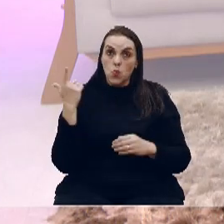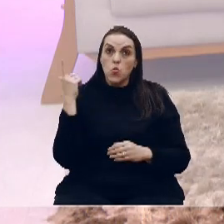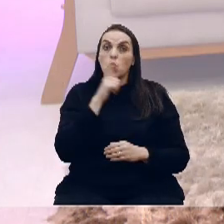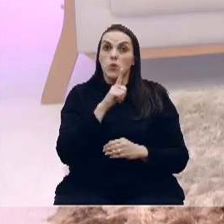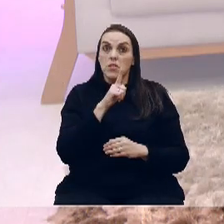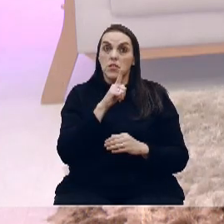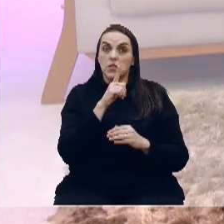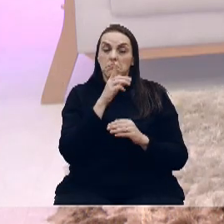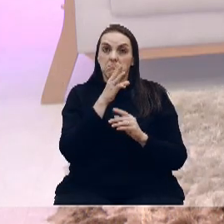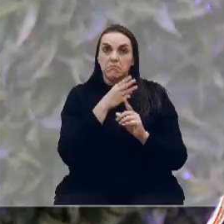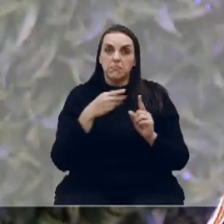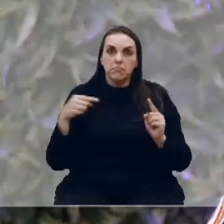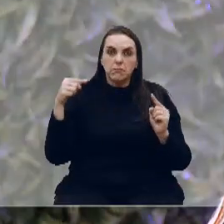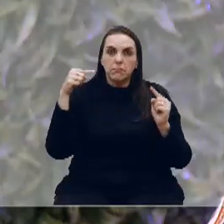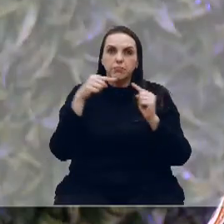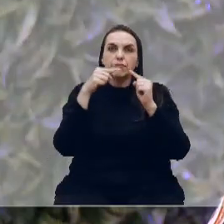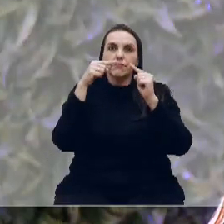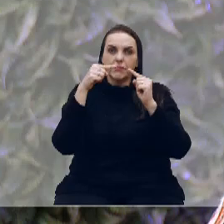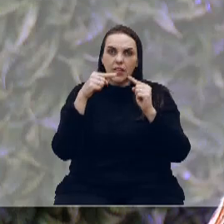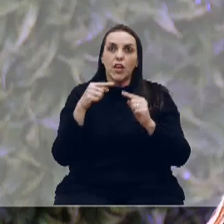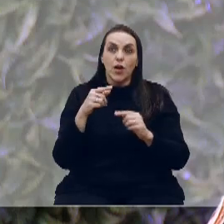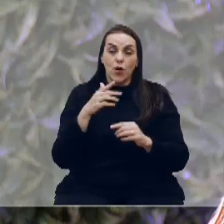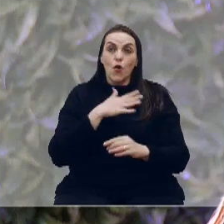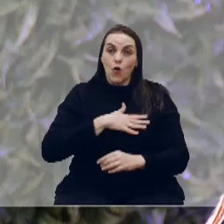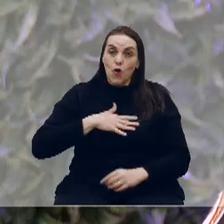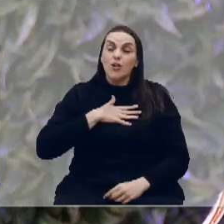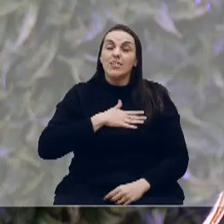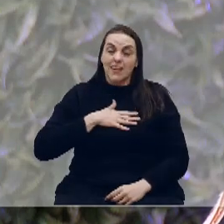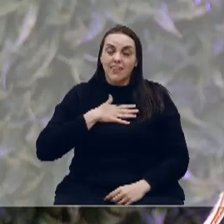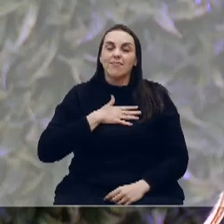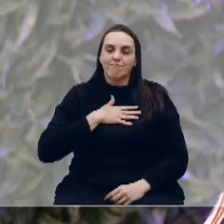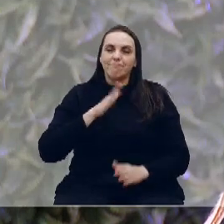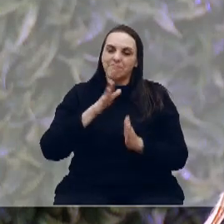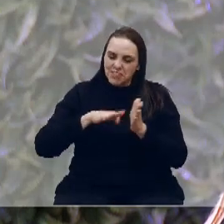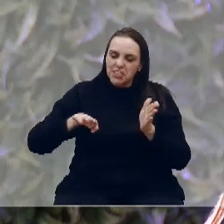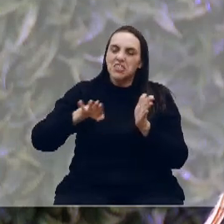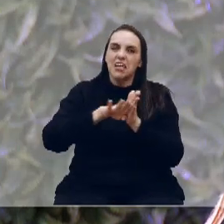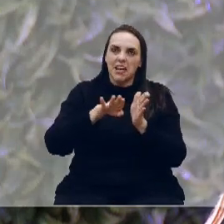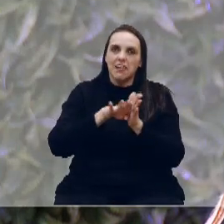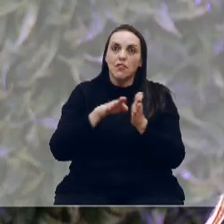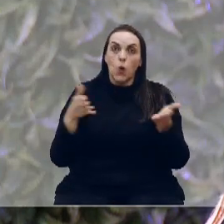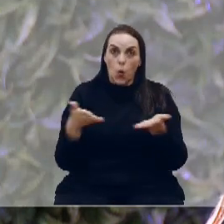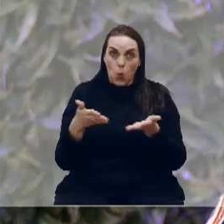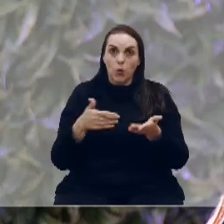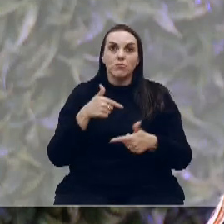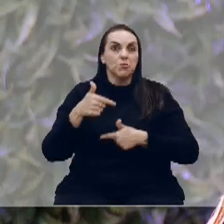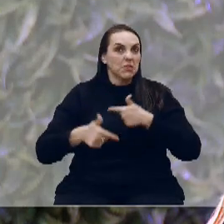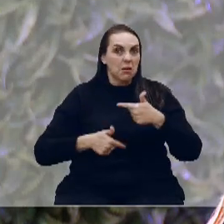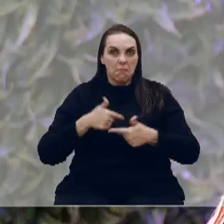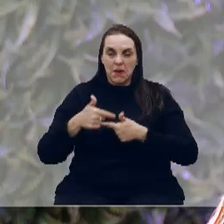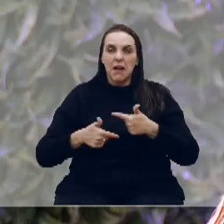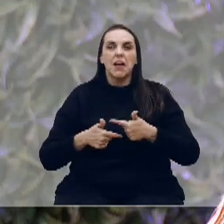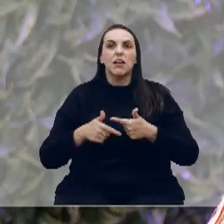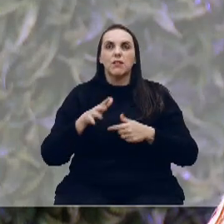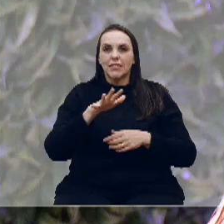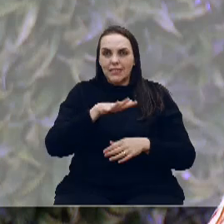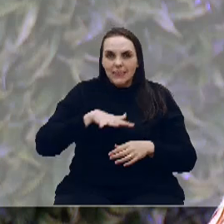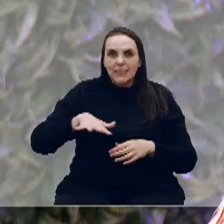um nível de que eu gostaria de estar onde eu estou. Eu executo o meu trabalho dentro de